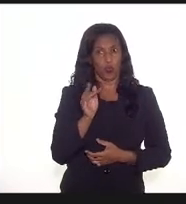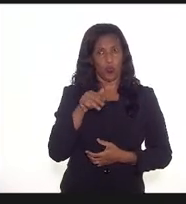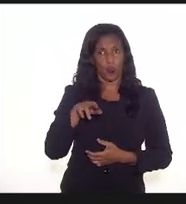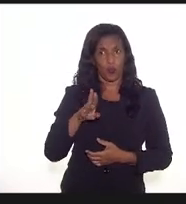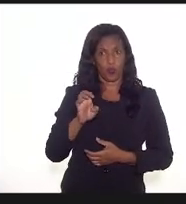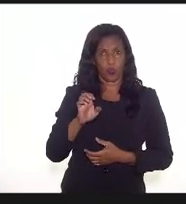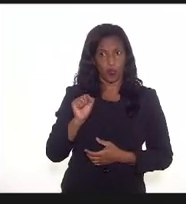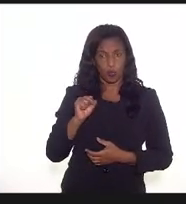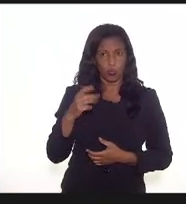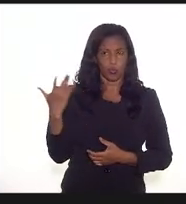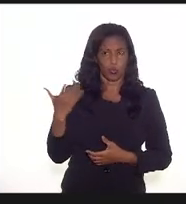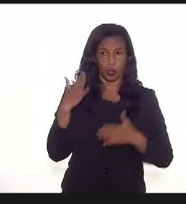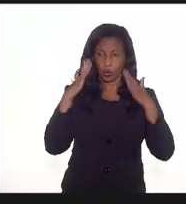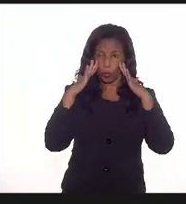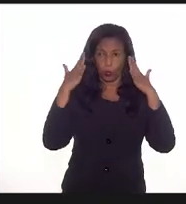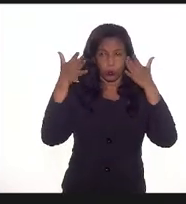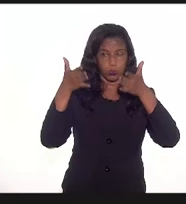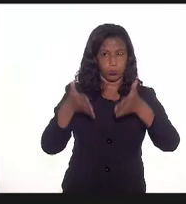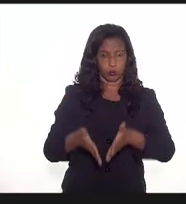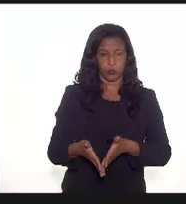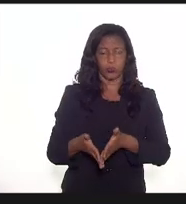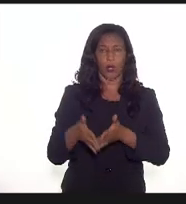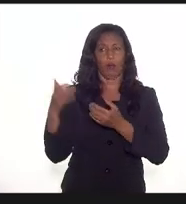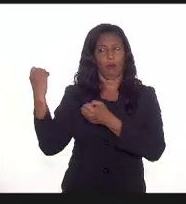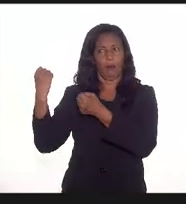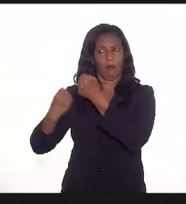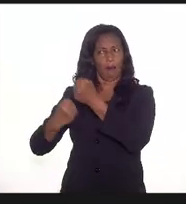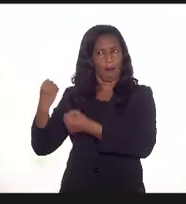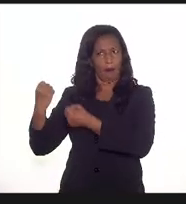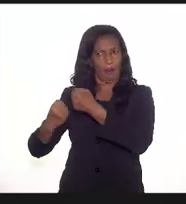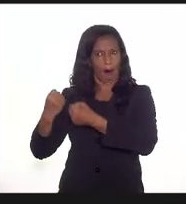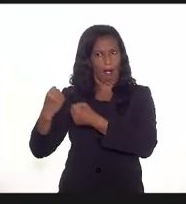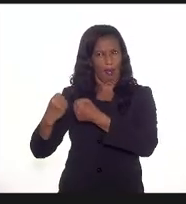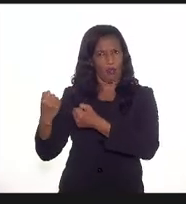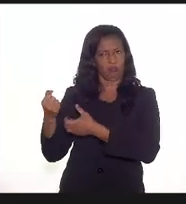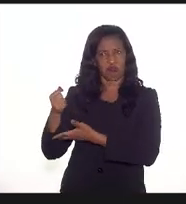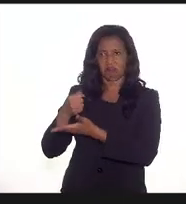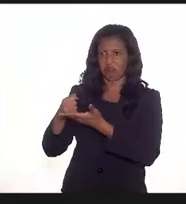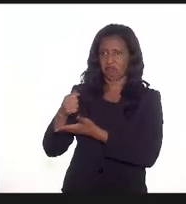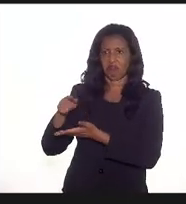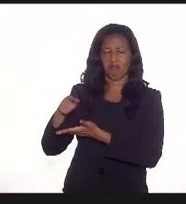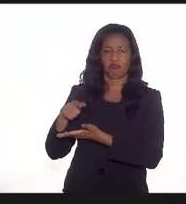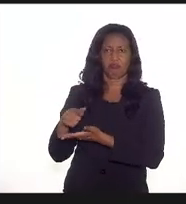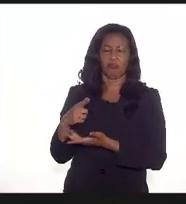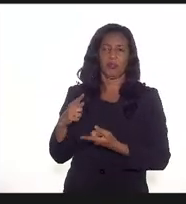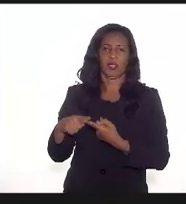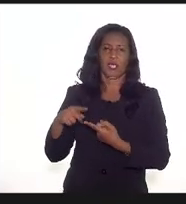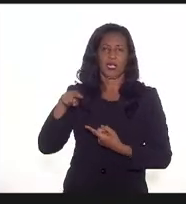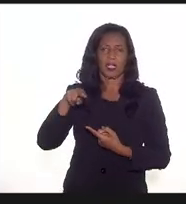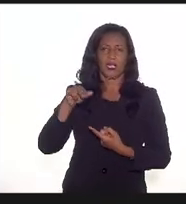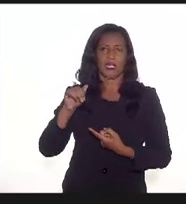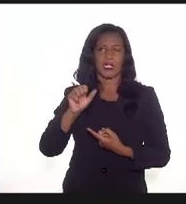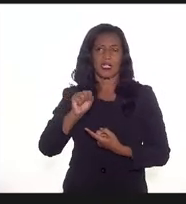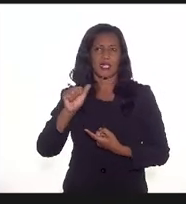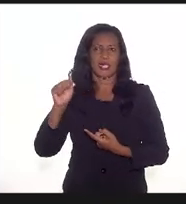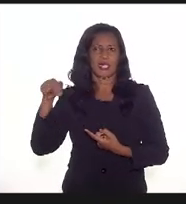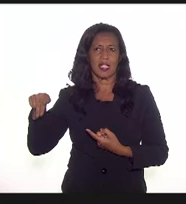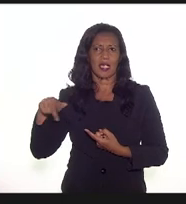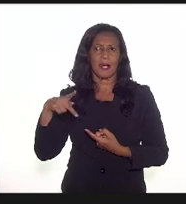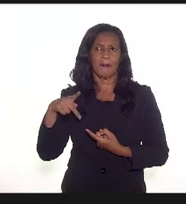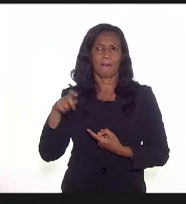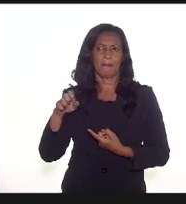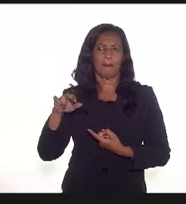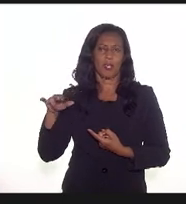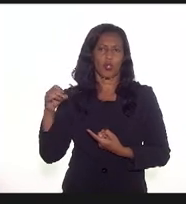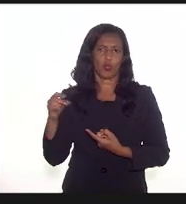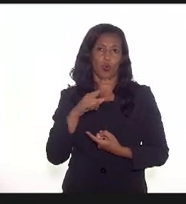hoje, ele é muito concentrado no setor automotivo, né? Basicamente Jaguar, Nissan e Peugeot, e o